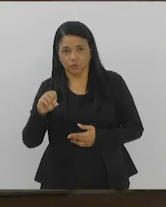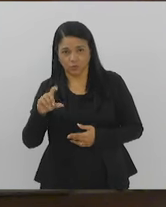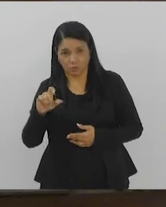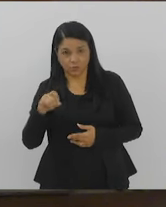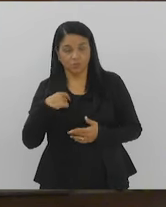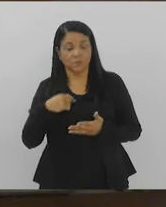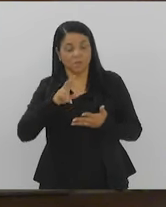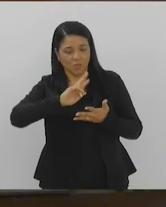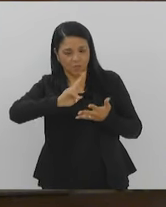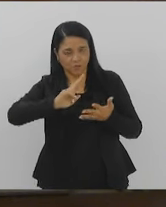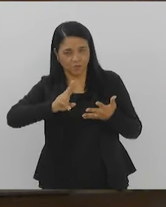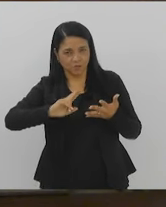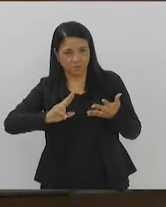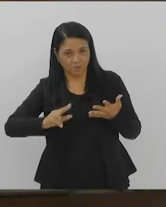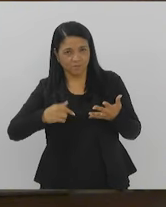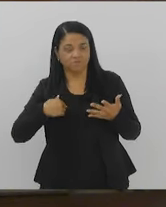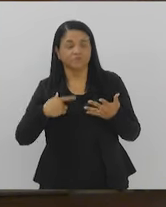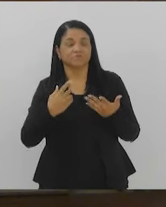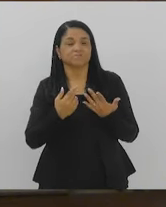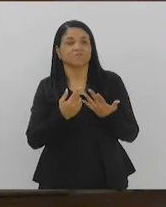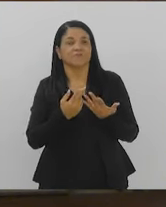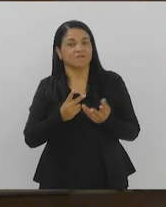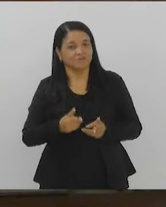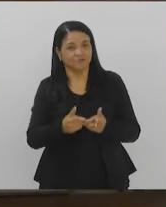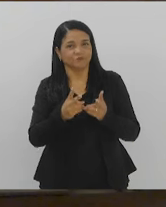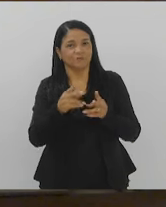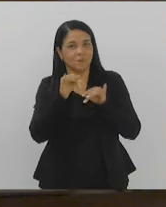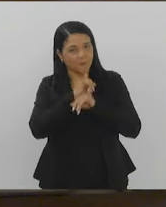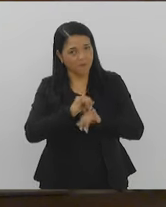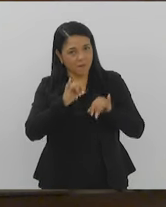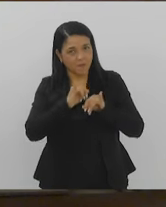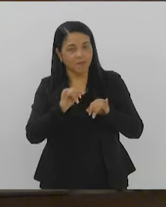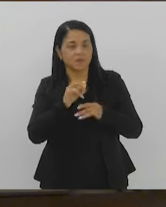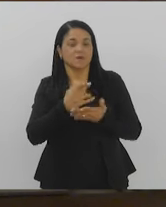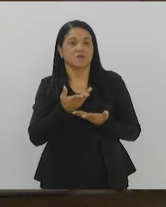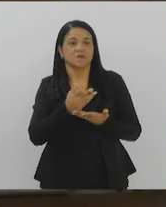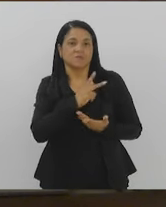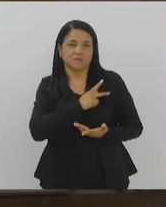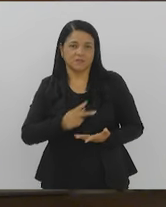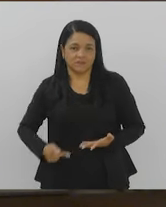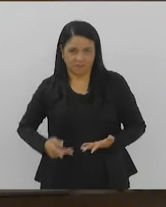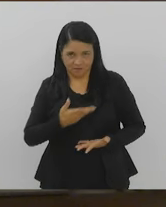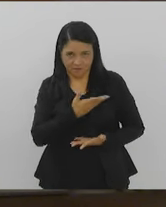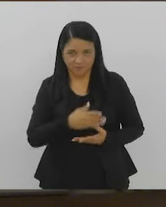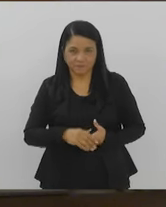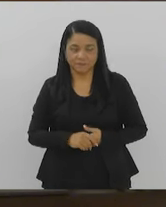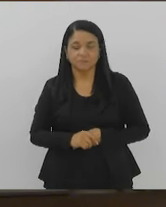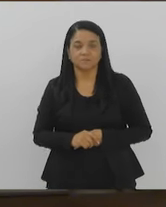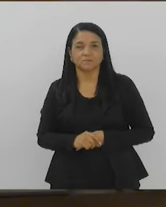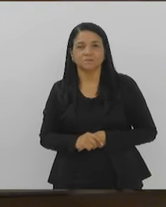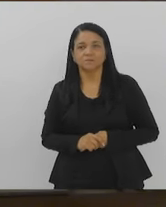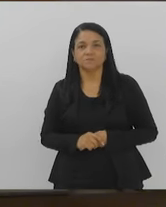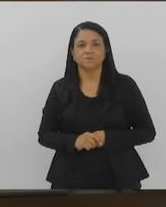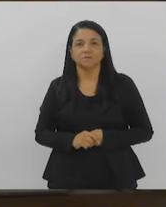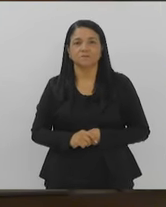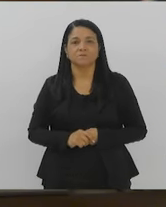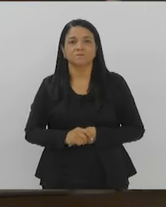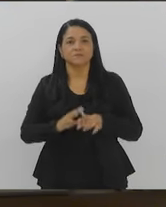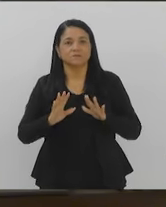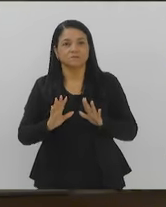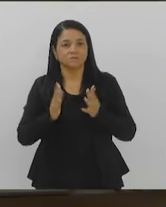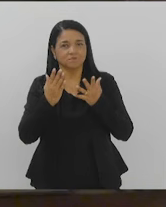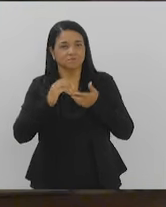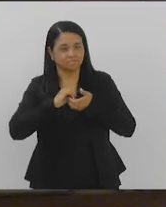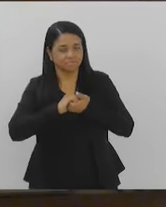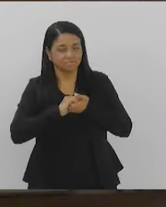sendo através do presidente dessa sessão, Rosenberg Reis. Saudar aqui o meu